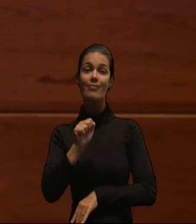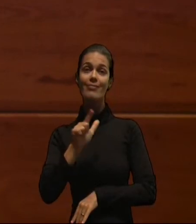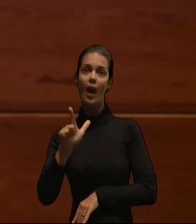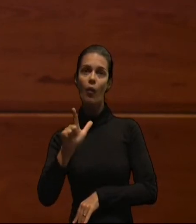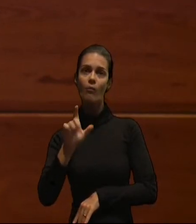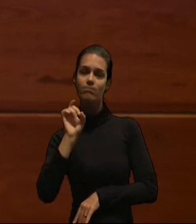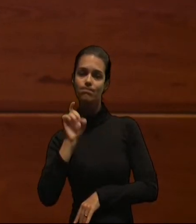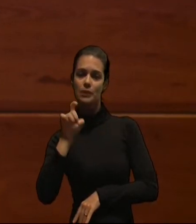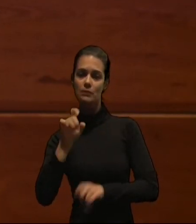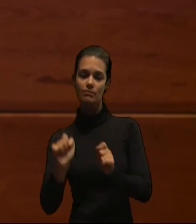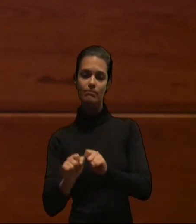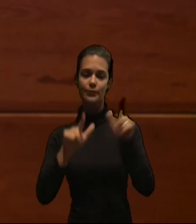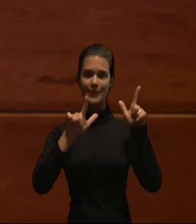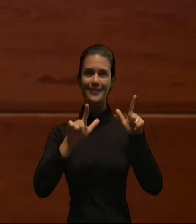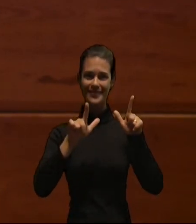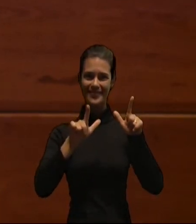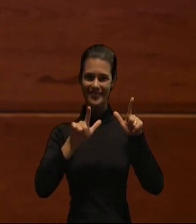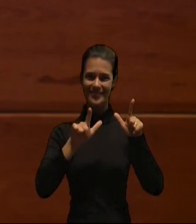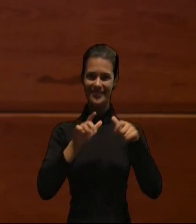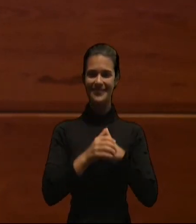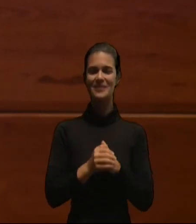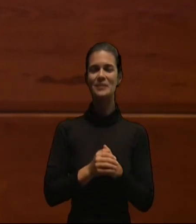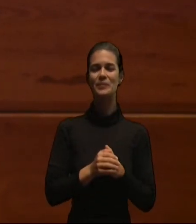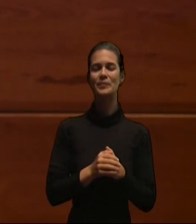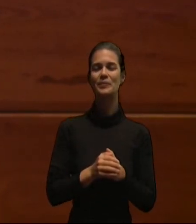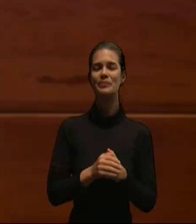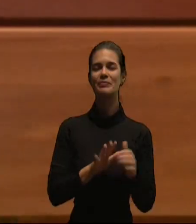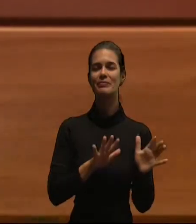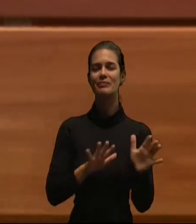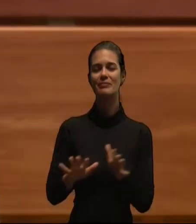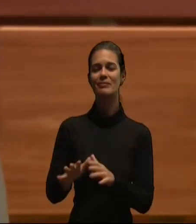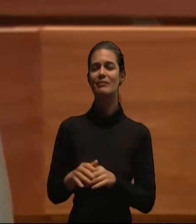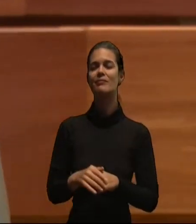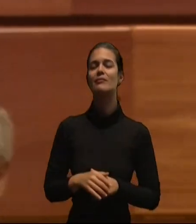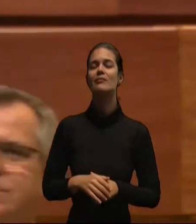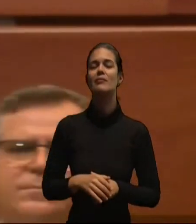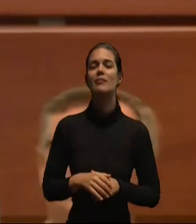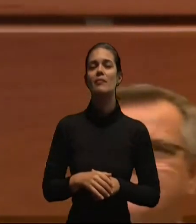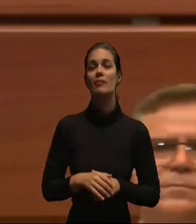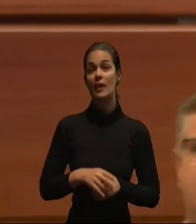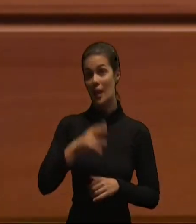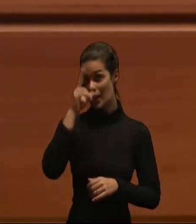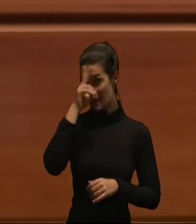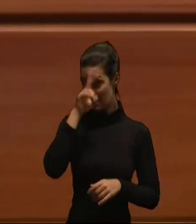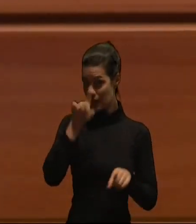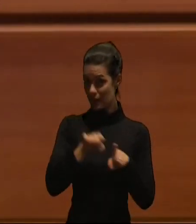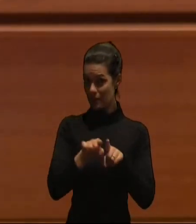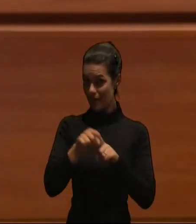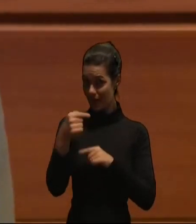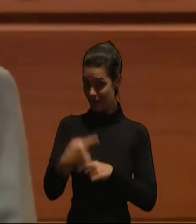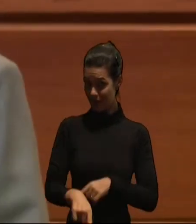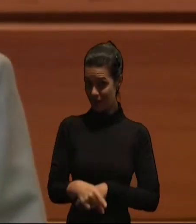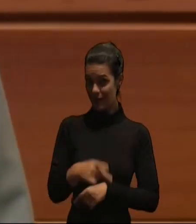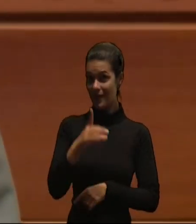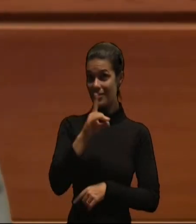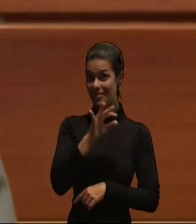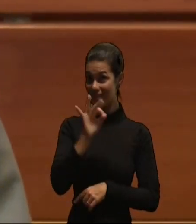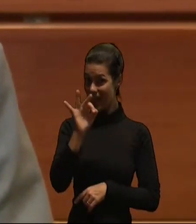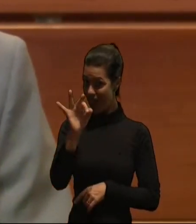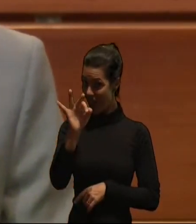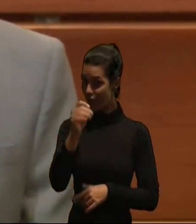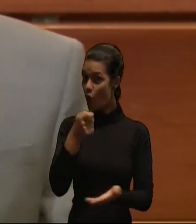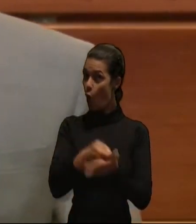da nossa convenção. E eu quero então terminar esta minha palavra também lembrando que aqui no Distrito Federal, a partir de agora,